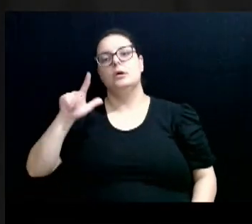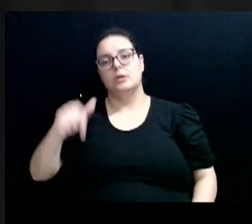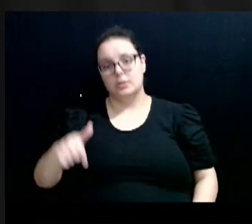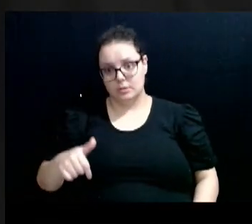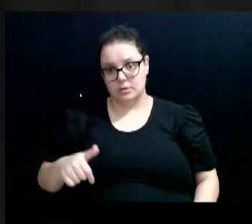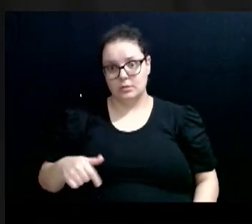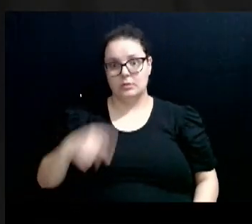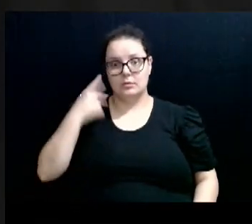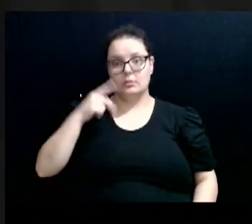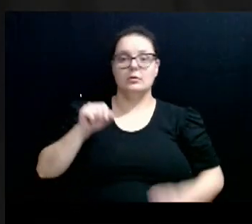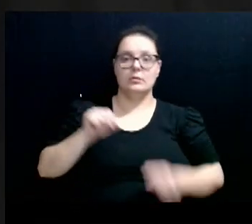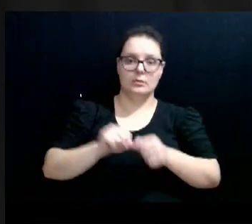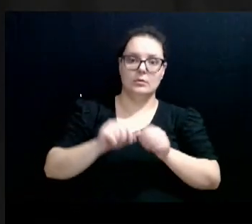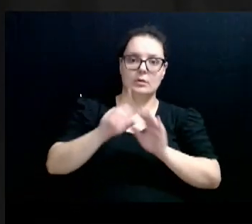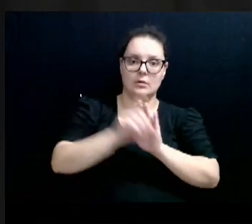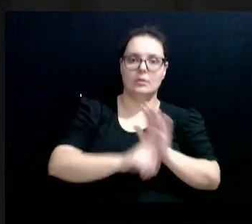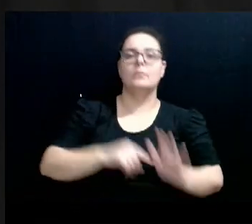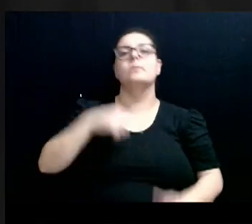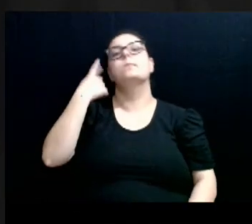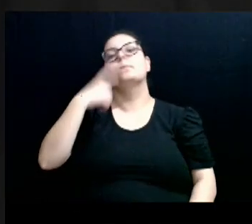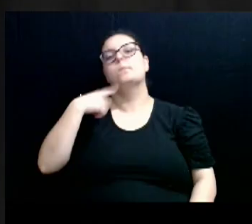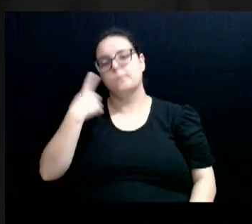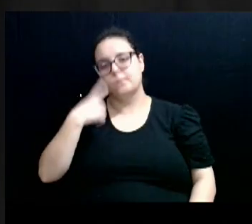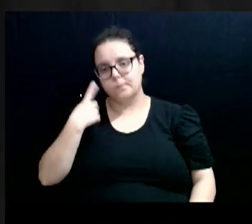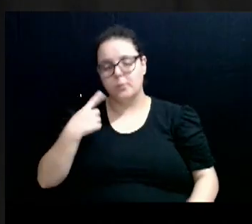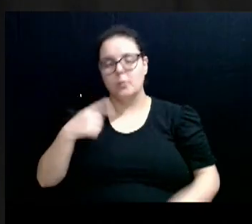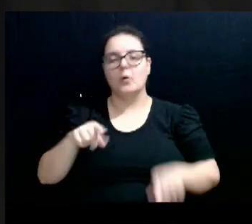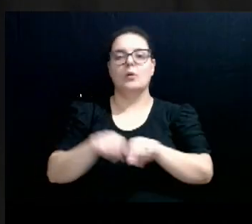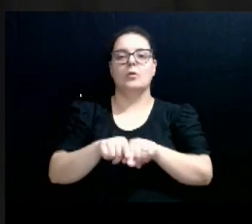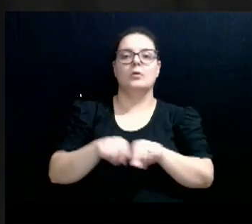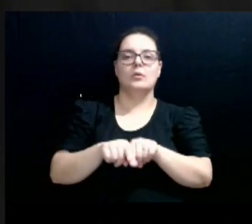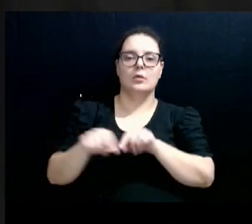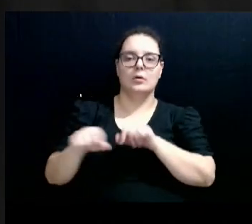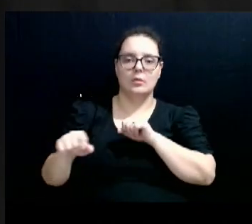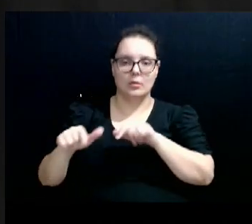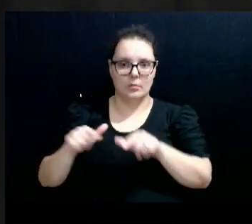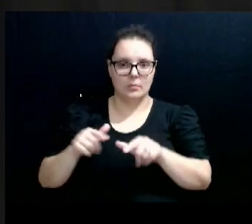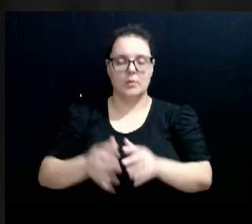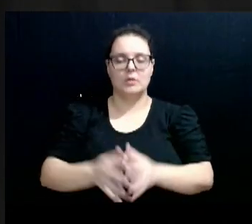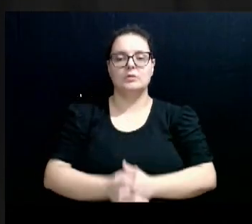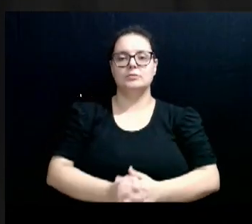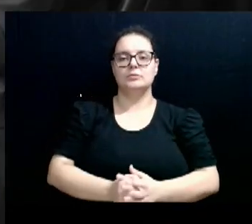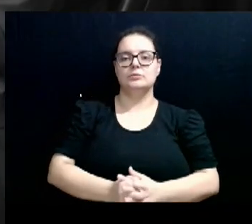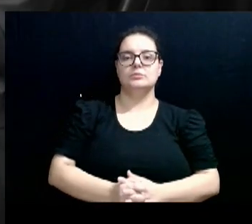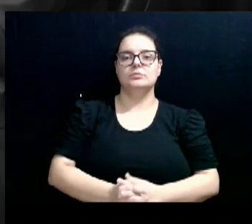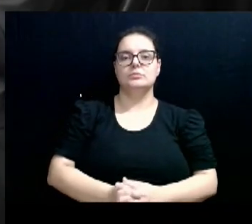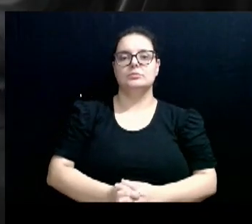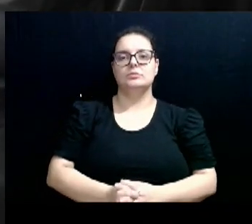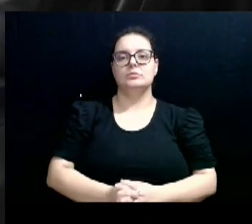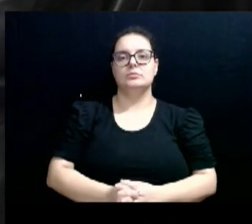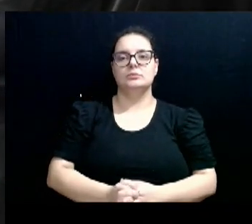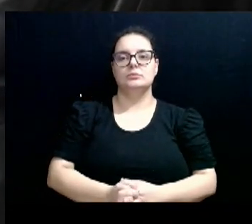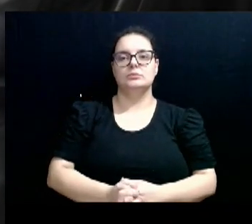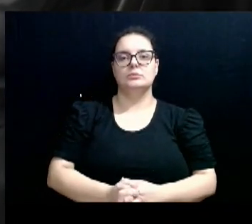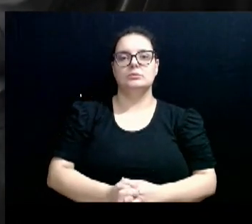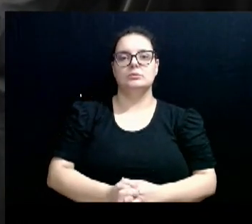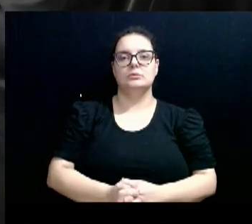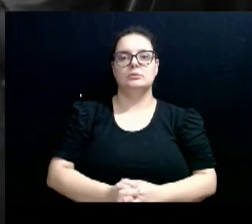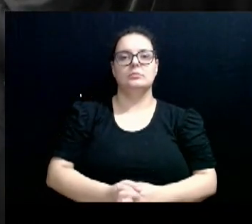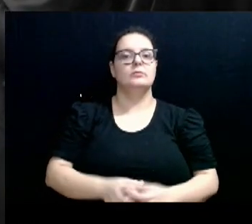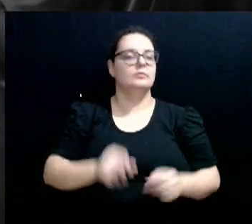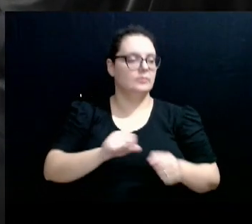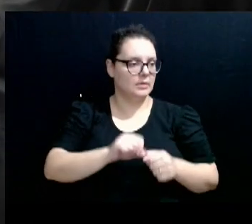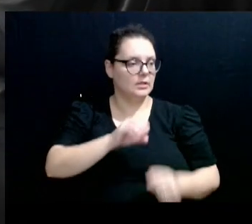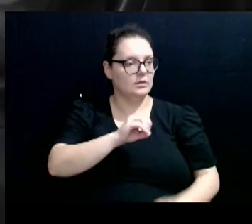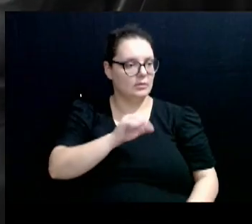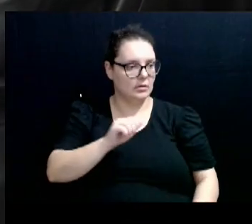sou advogado, me formei e direito... Prestou ordem? Sim, prestei, eu tenho um número, eu